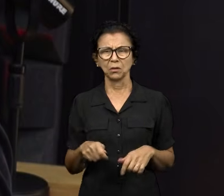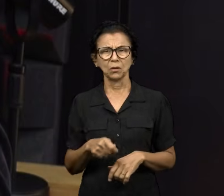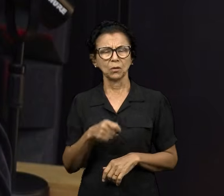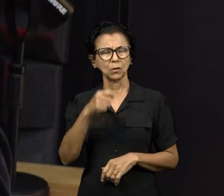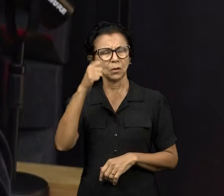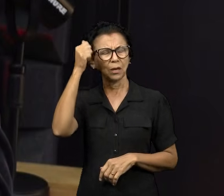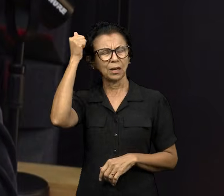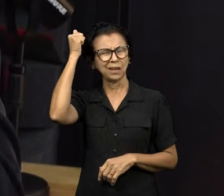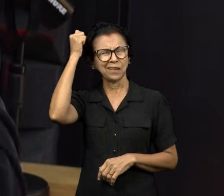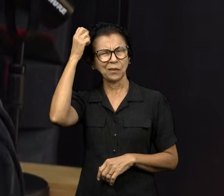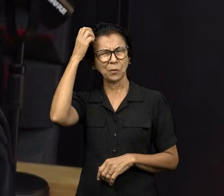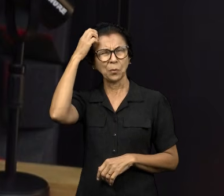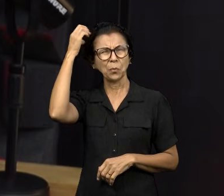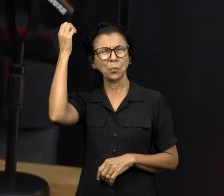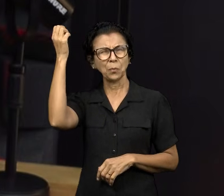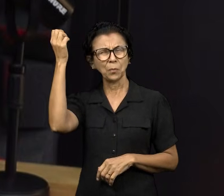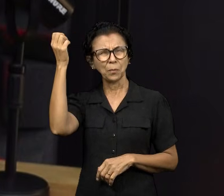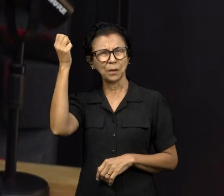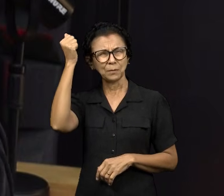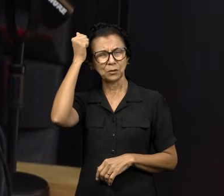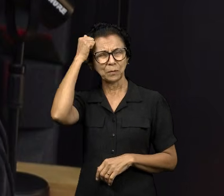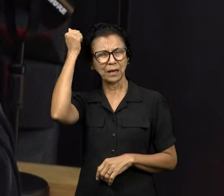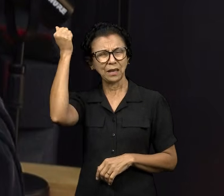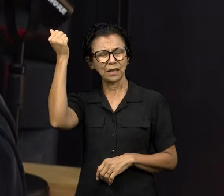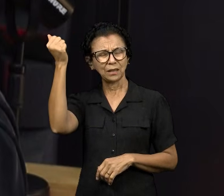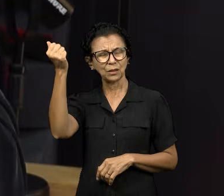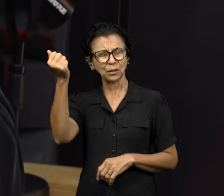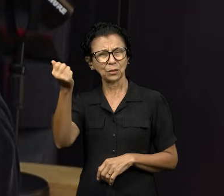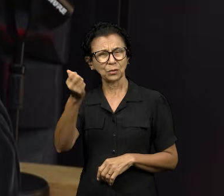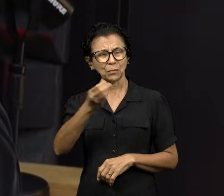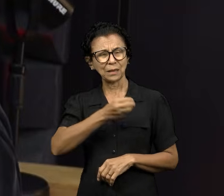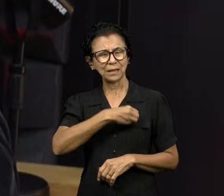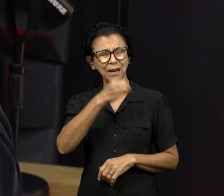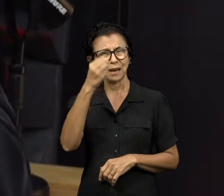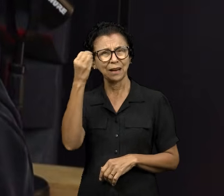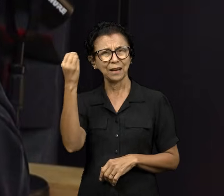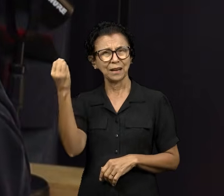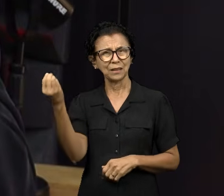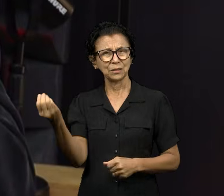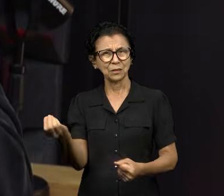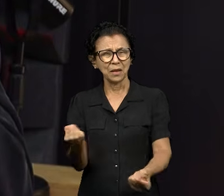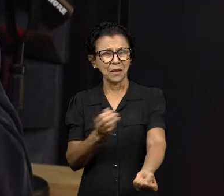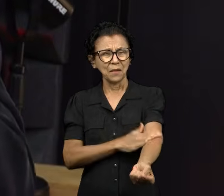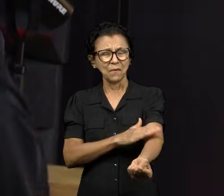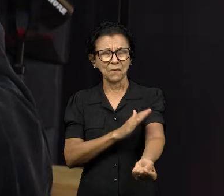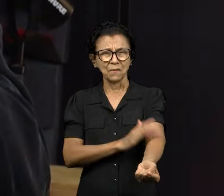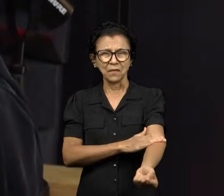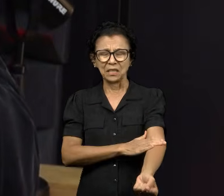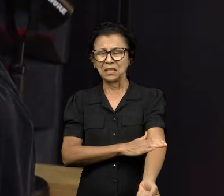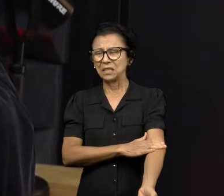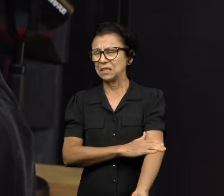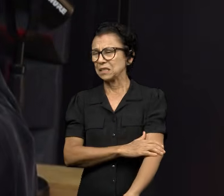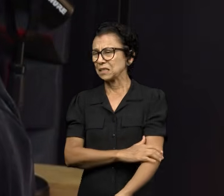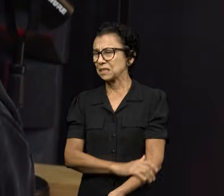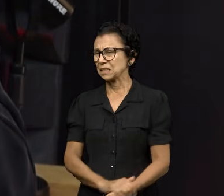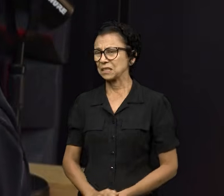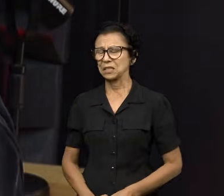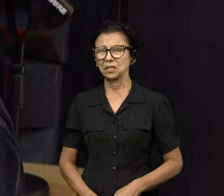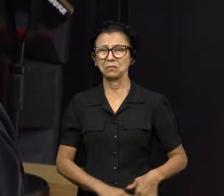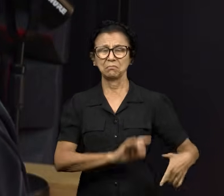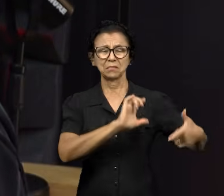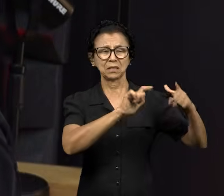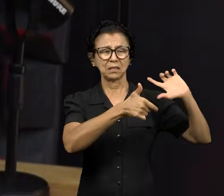suas culpas, com seus pecados, com seus vícios, com aquilo que ele viveu, com a sua